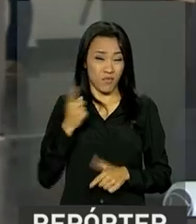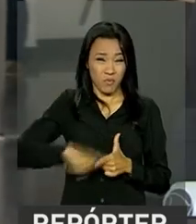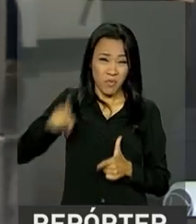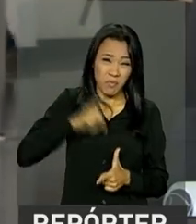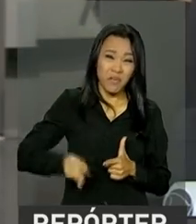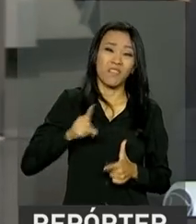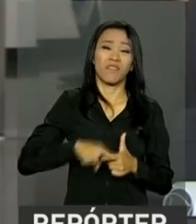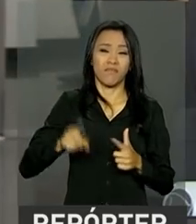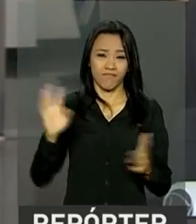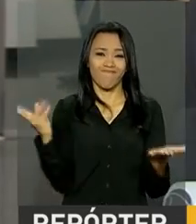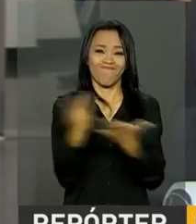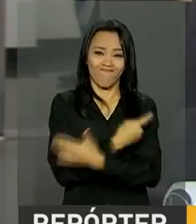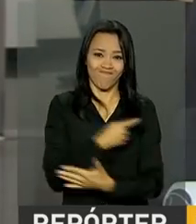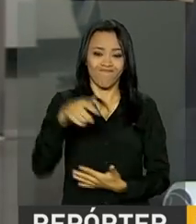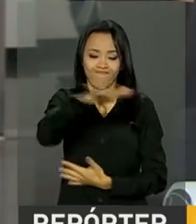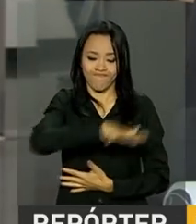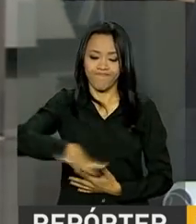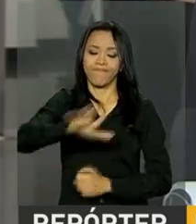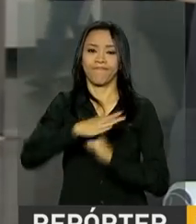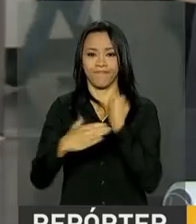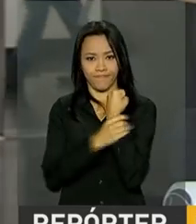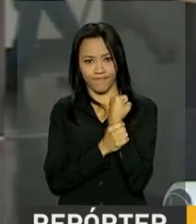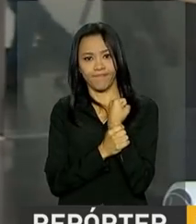pública e